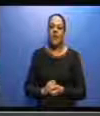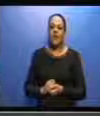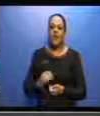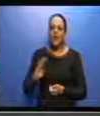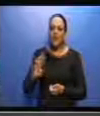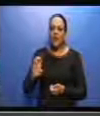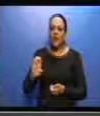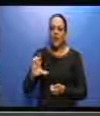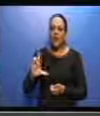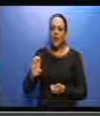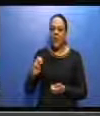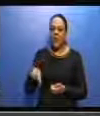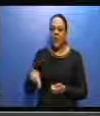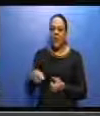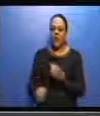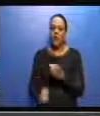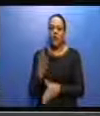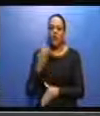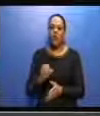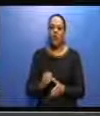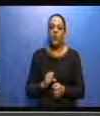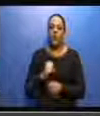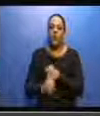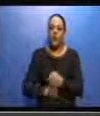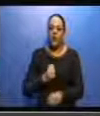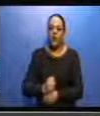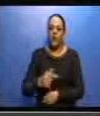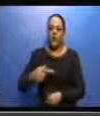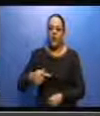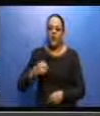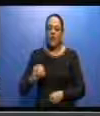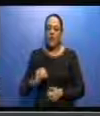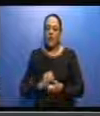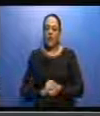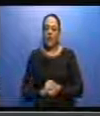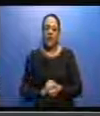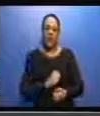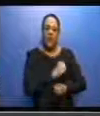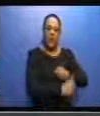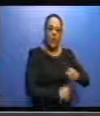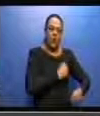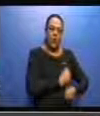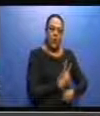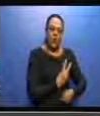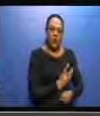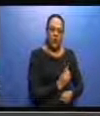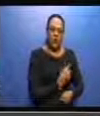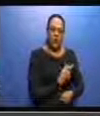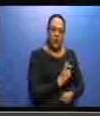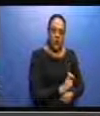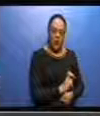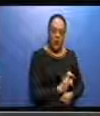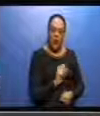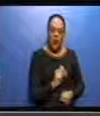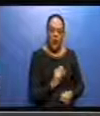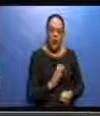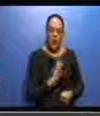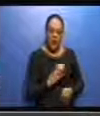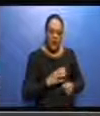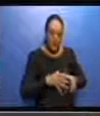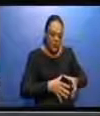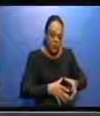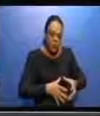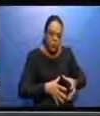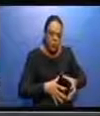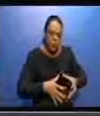criadas na década de 70 em 2015 já se observava e uma expansão das regiões metropolitanas né